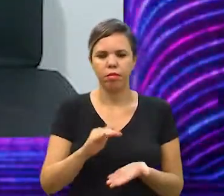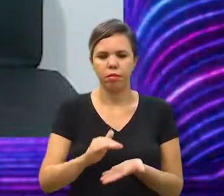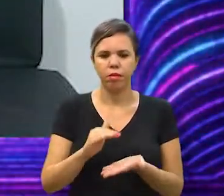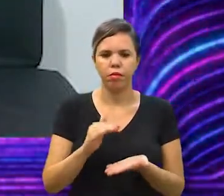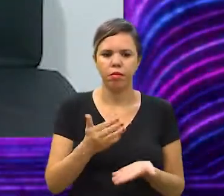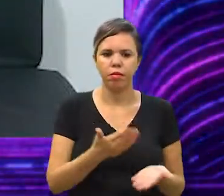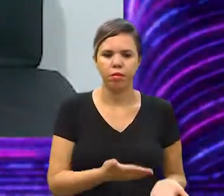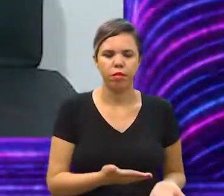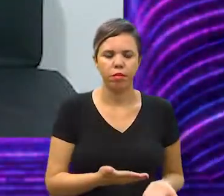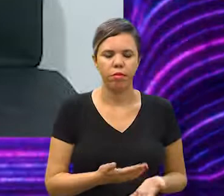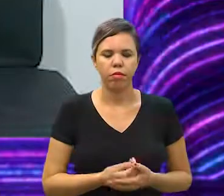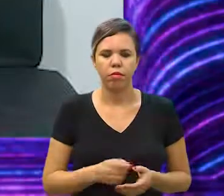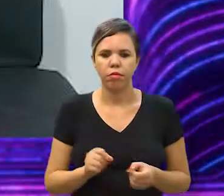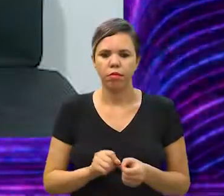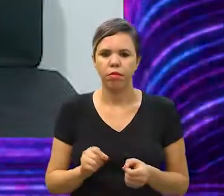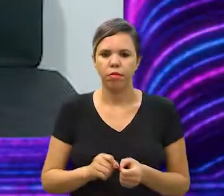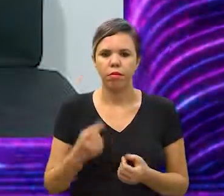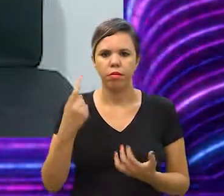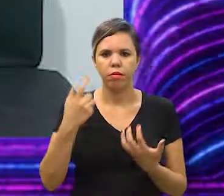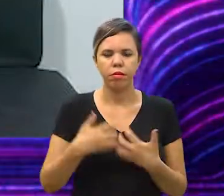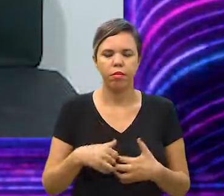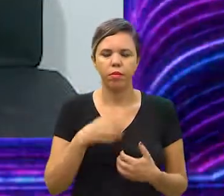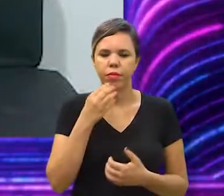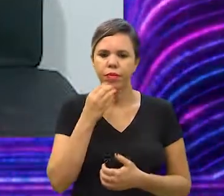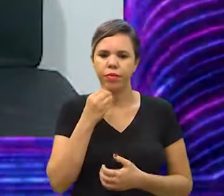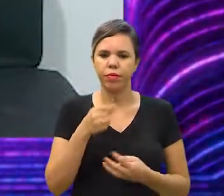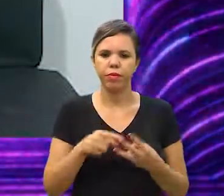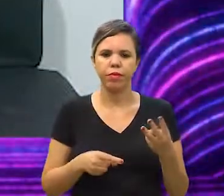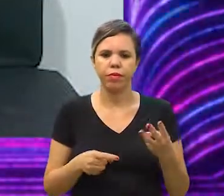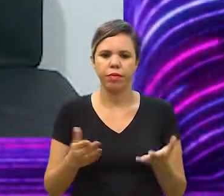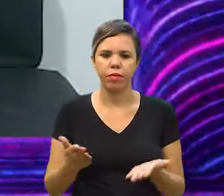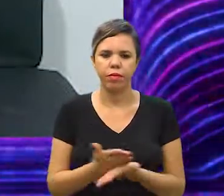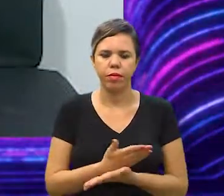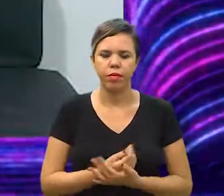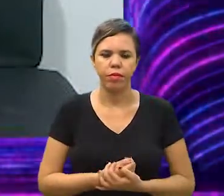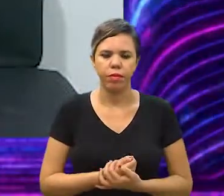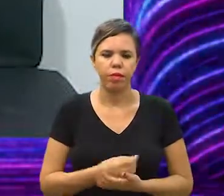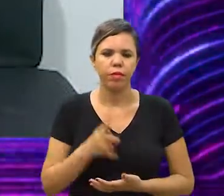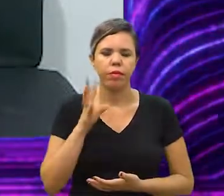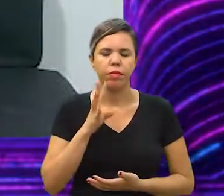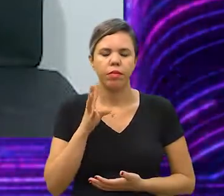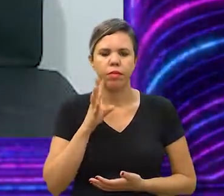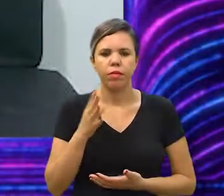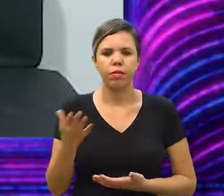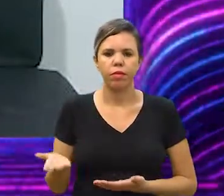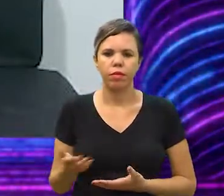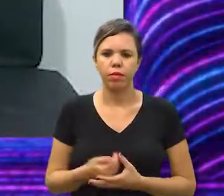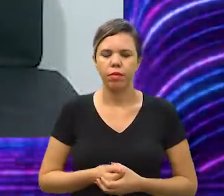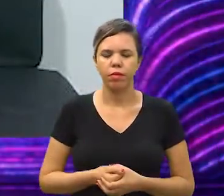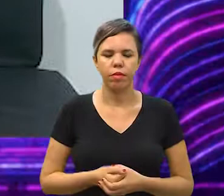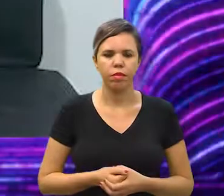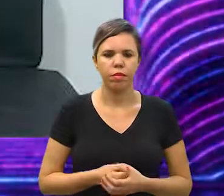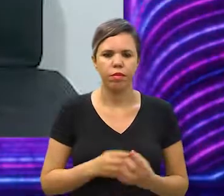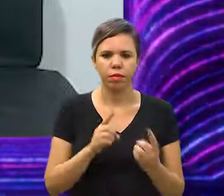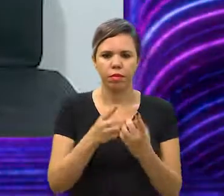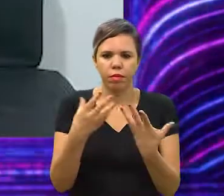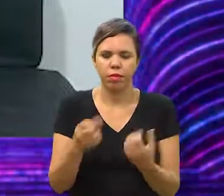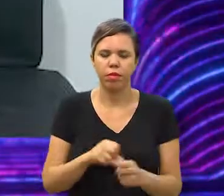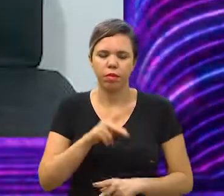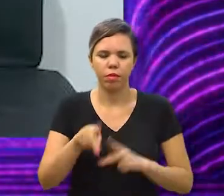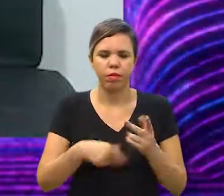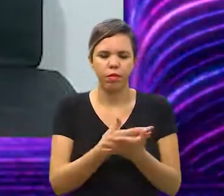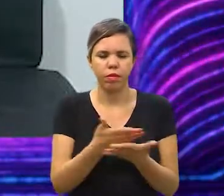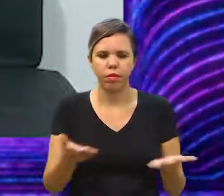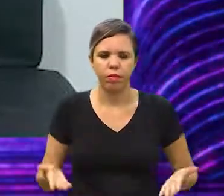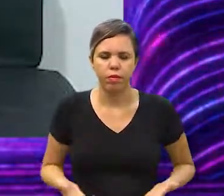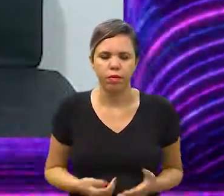que foi o que fez a gente pensar, vamos fazer uma trilogia, né? Foi muito legal a recepção do público, né?